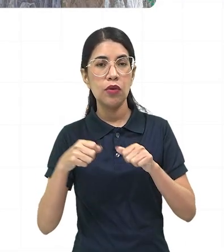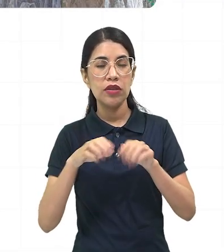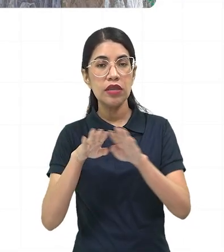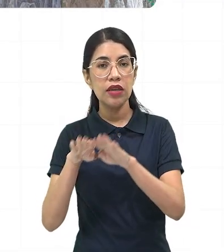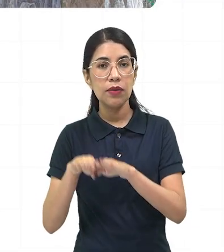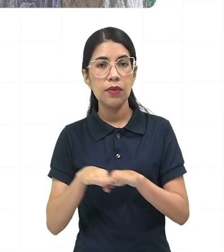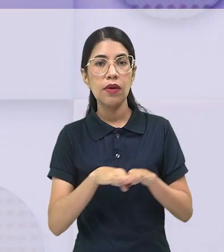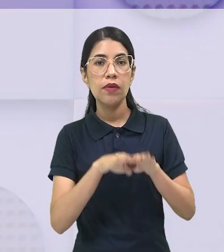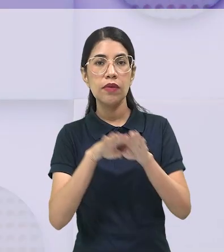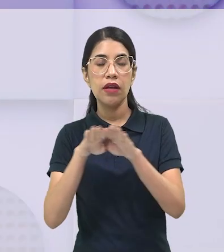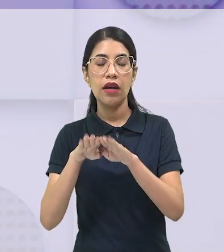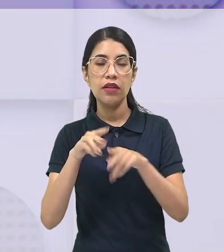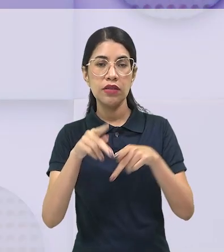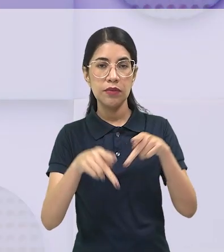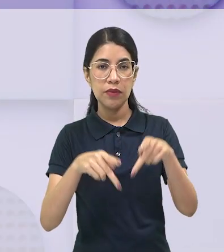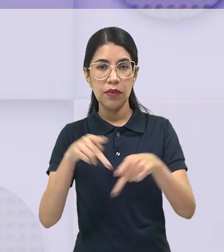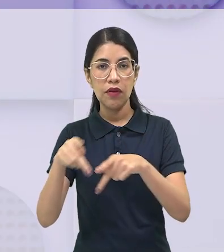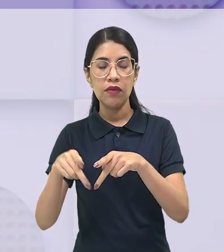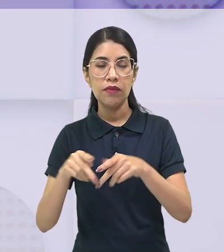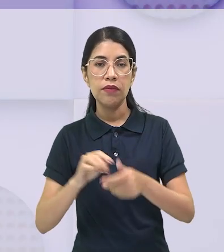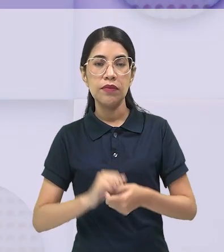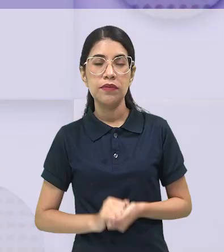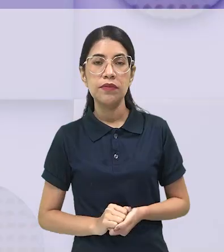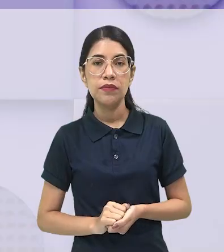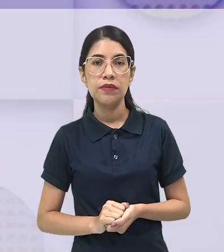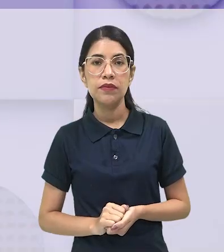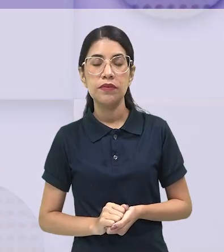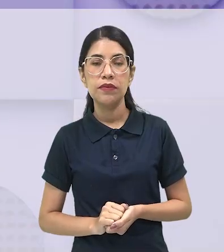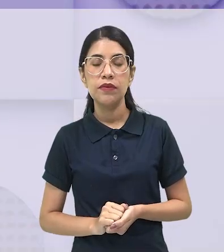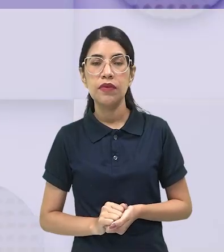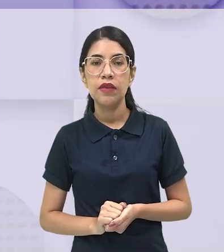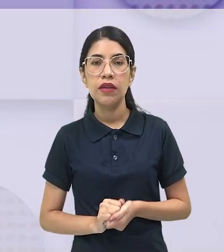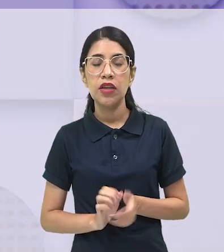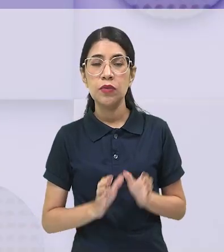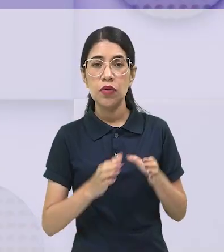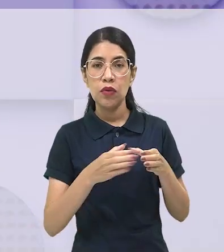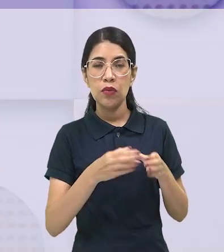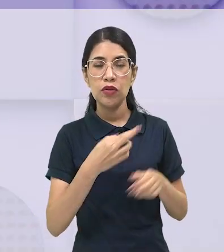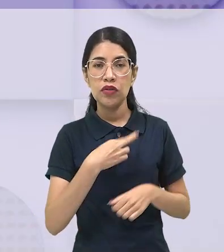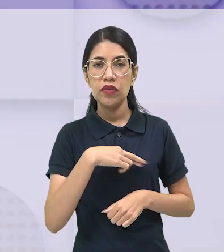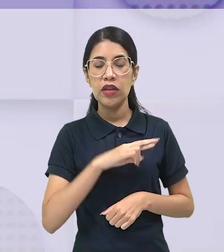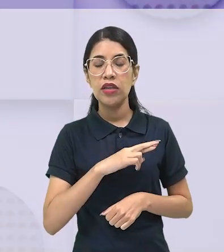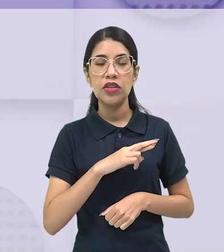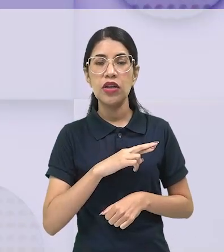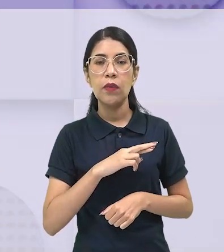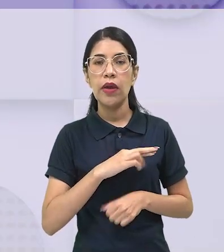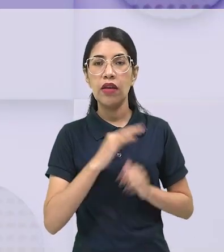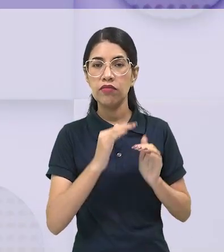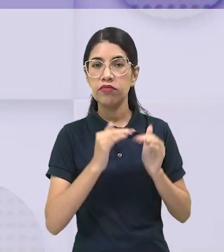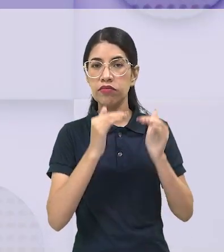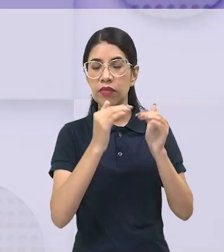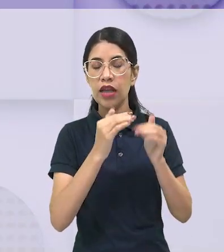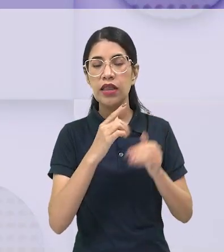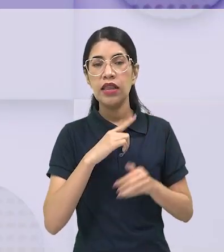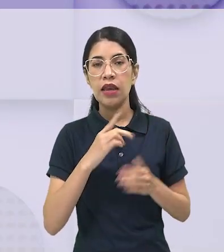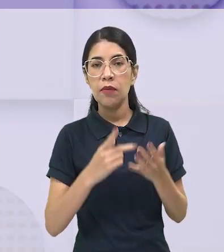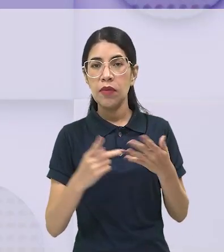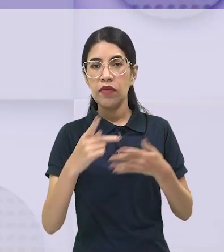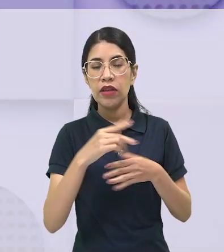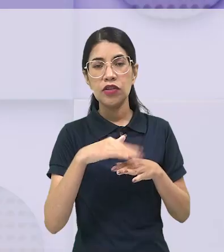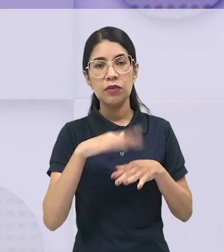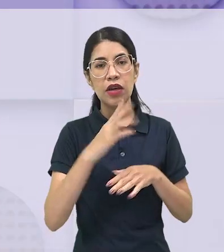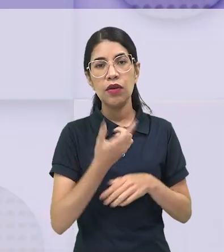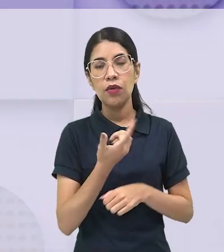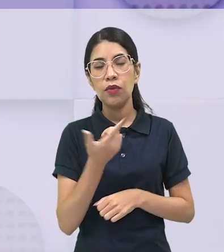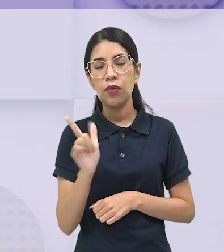maneira igual, devem ser tratados de maneira igual. Nenhuma religião deve puxar para si mais privilégios que